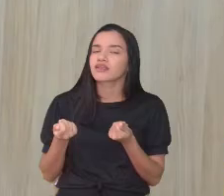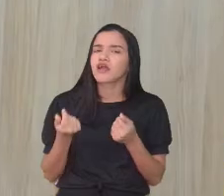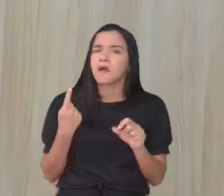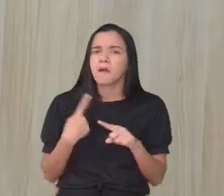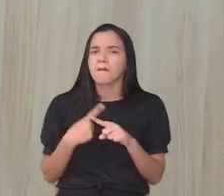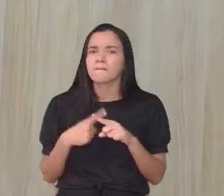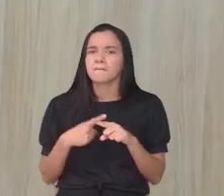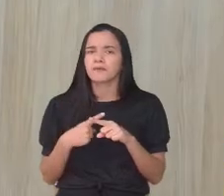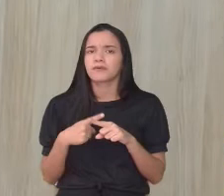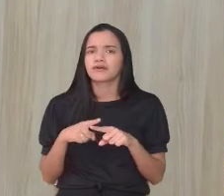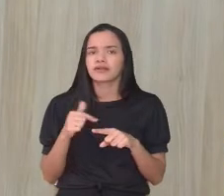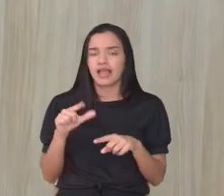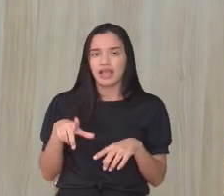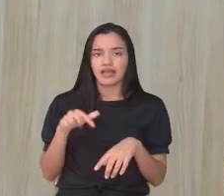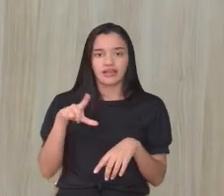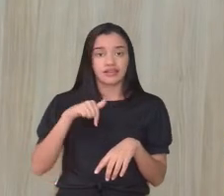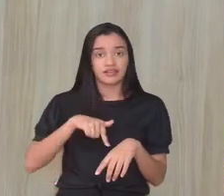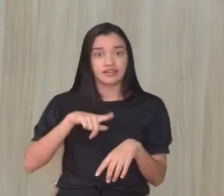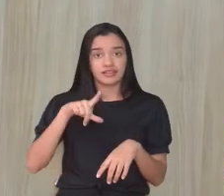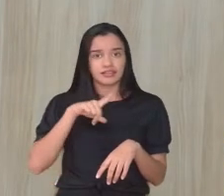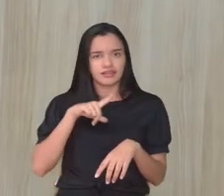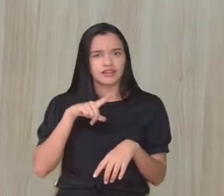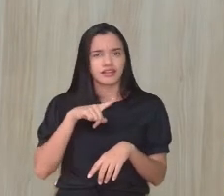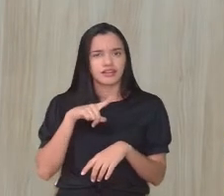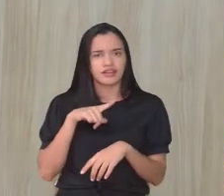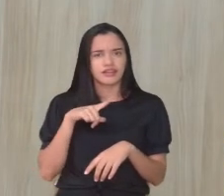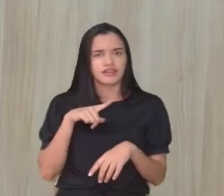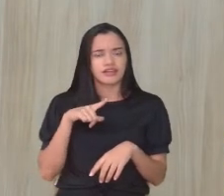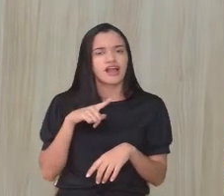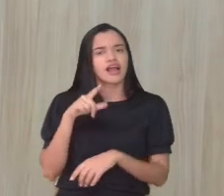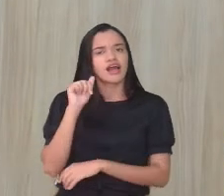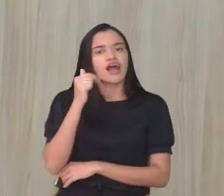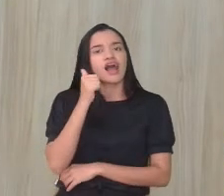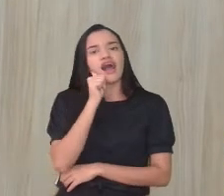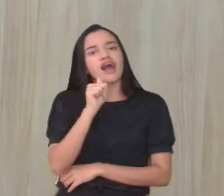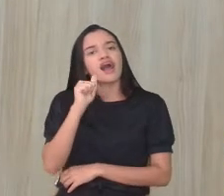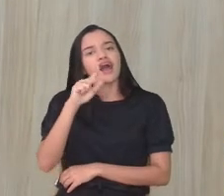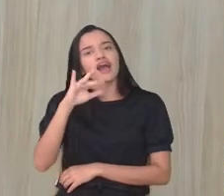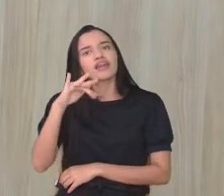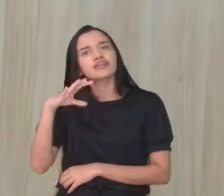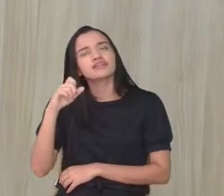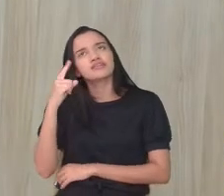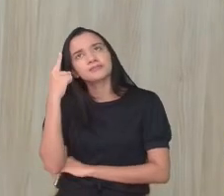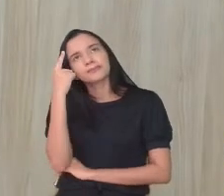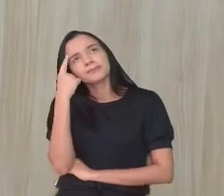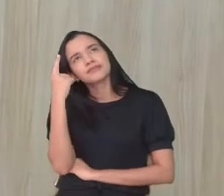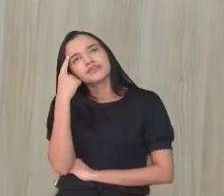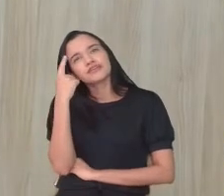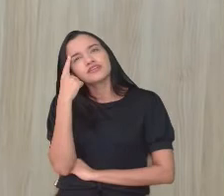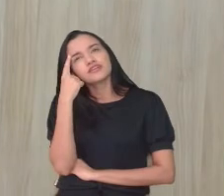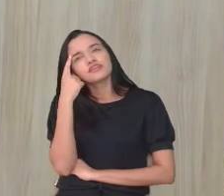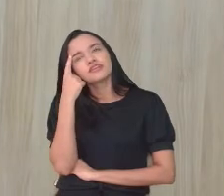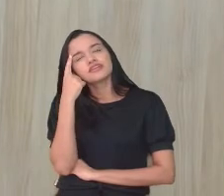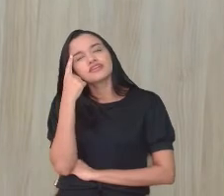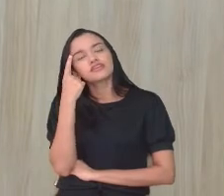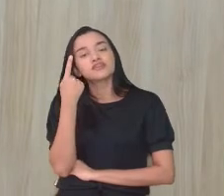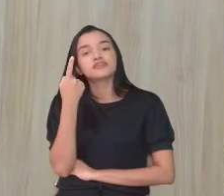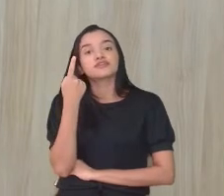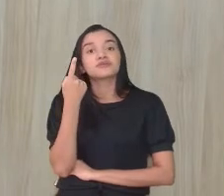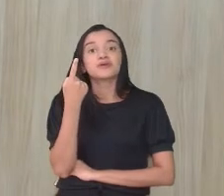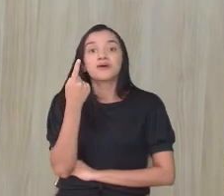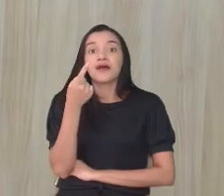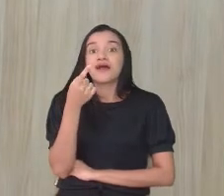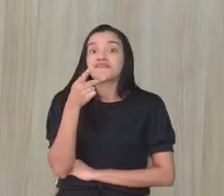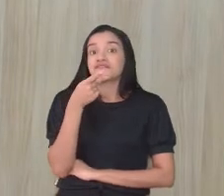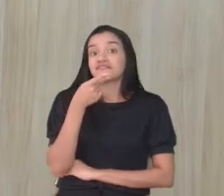Porque aqui a gente tem a Alice pensando, o narrador contando o pensamento de Alice,